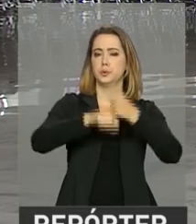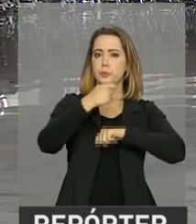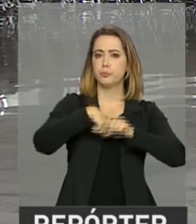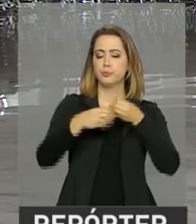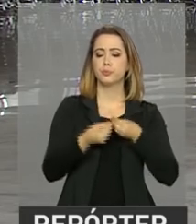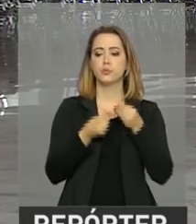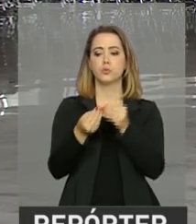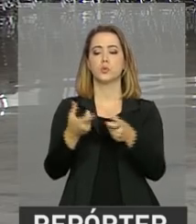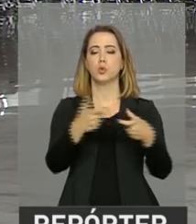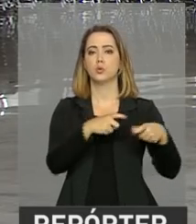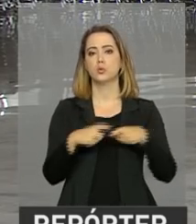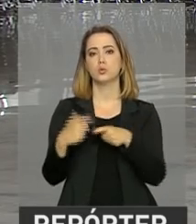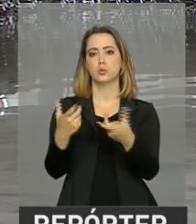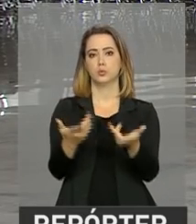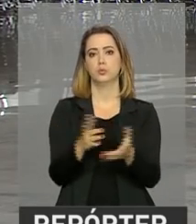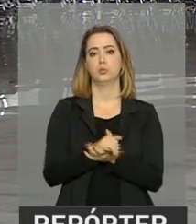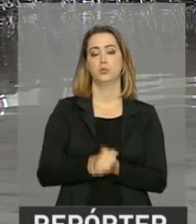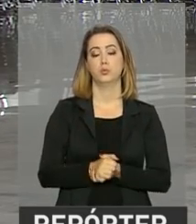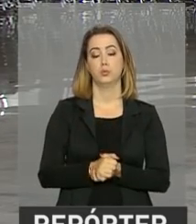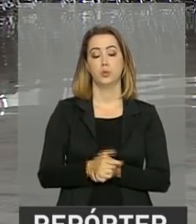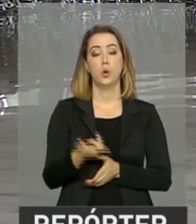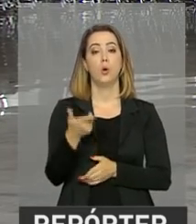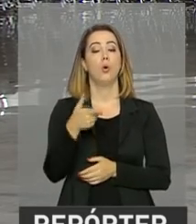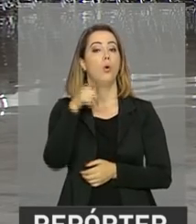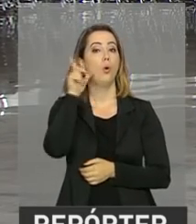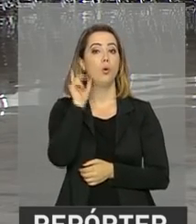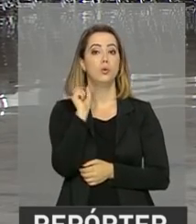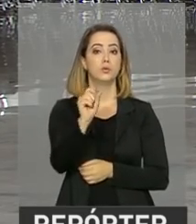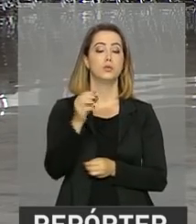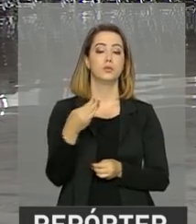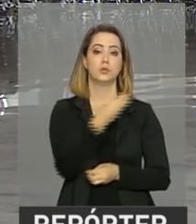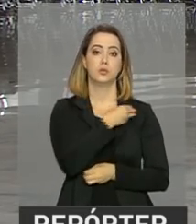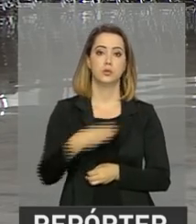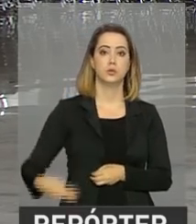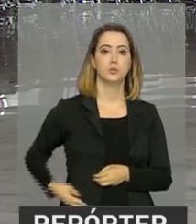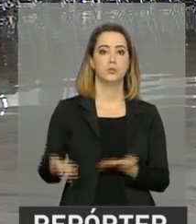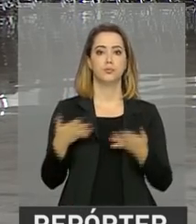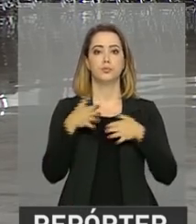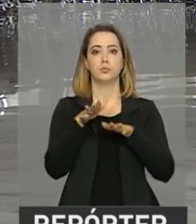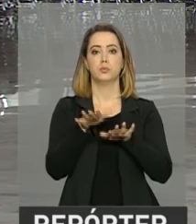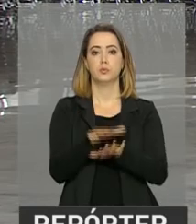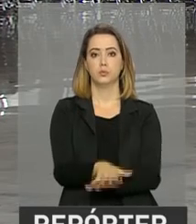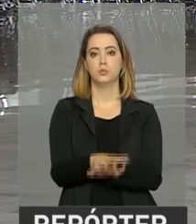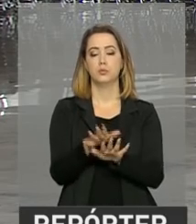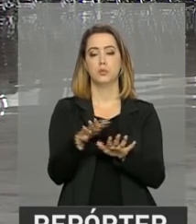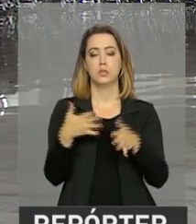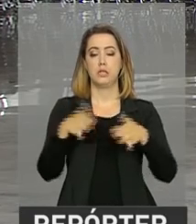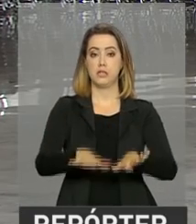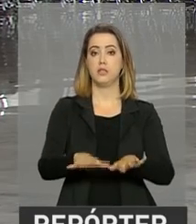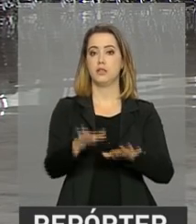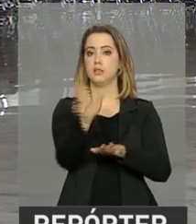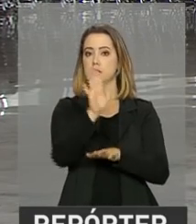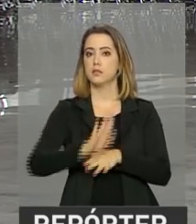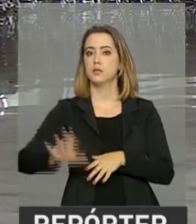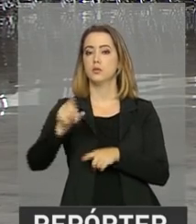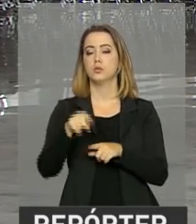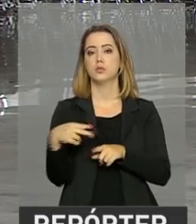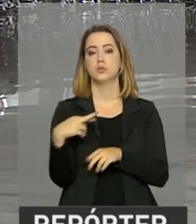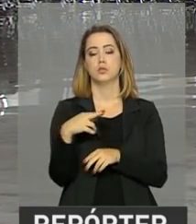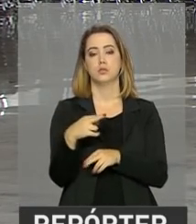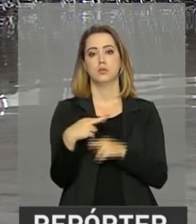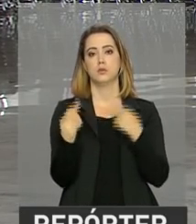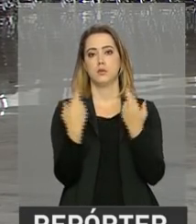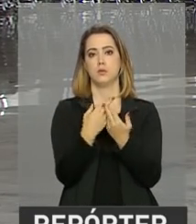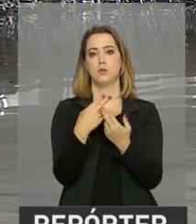nas regiões afetadas ontem o ministro da integração nacional helder barbalho se reuniu com 135